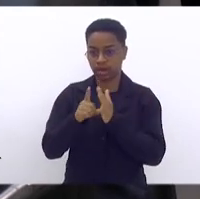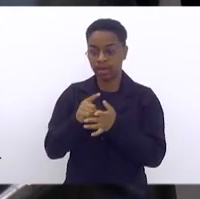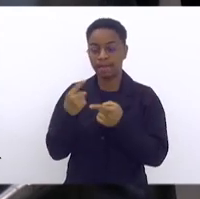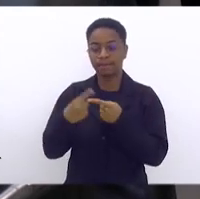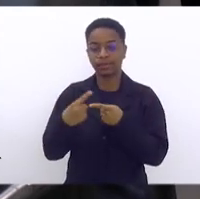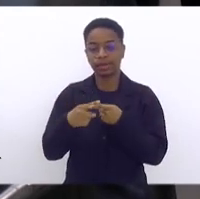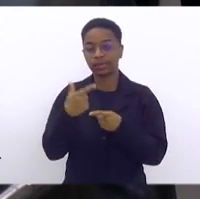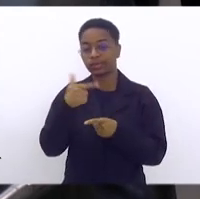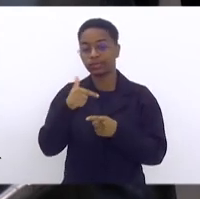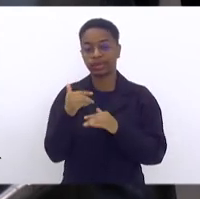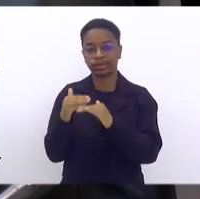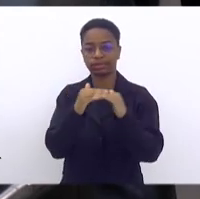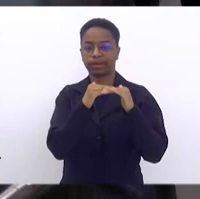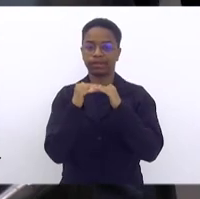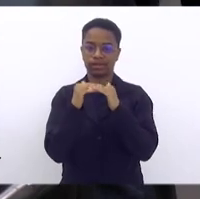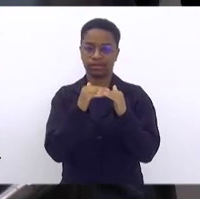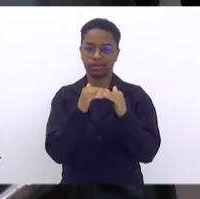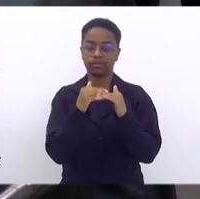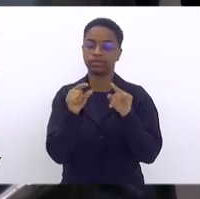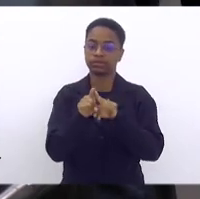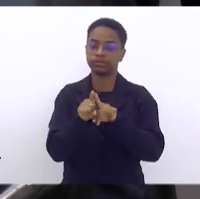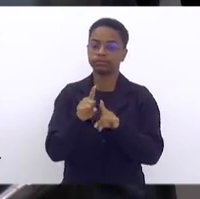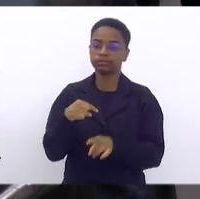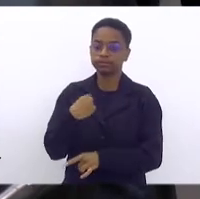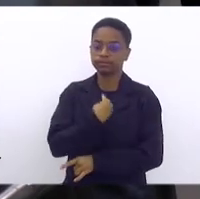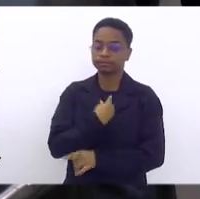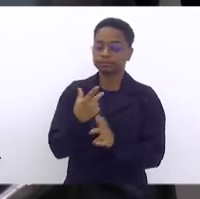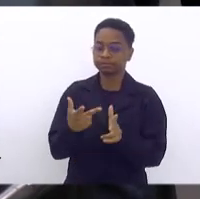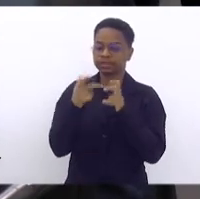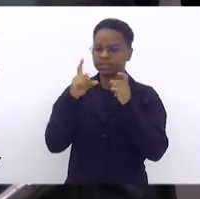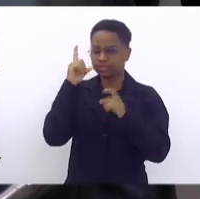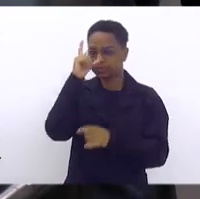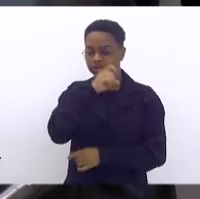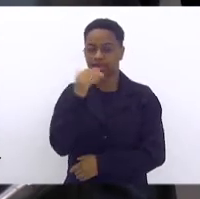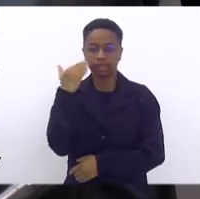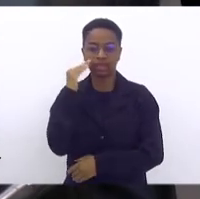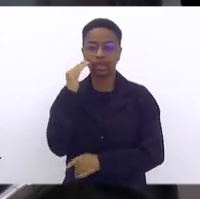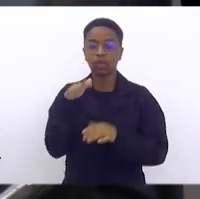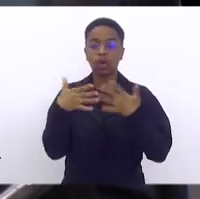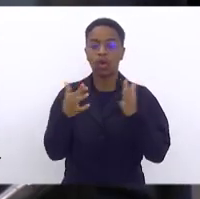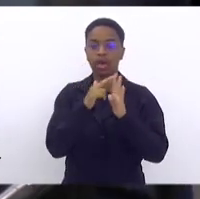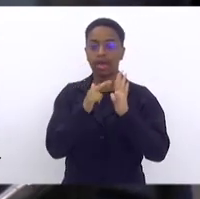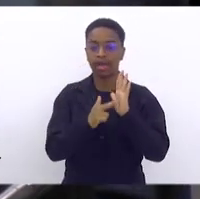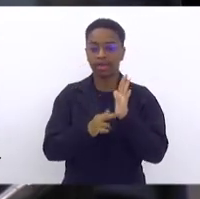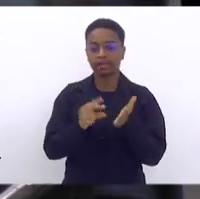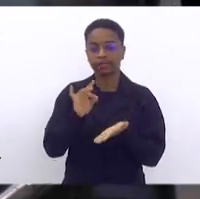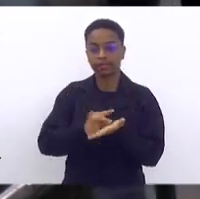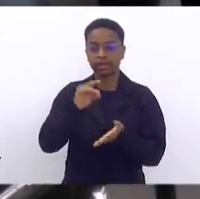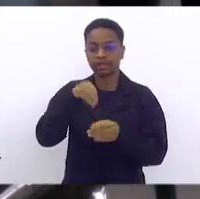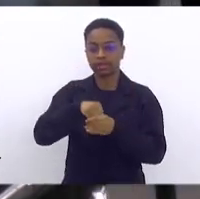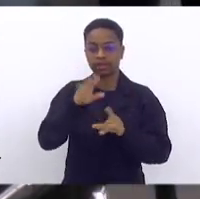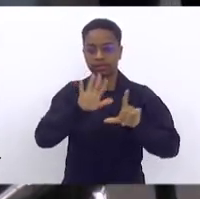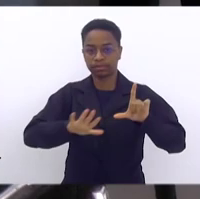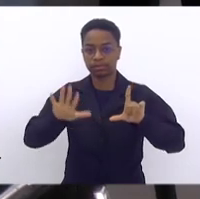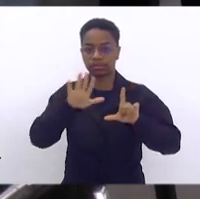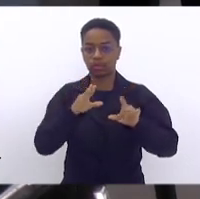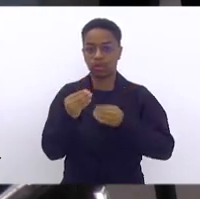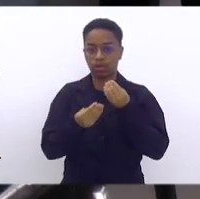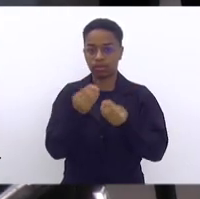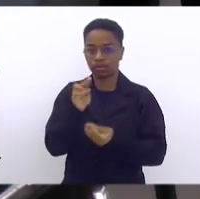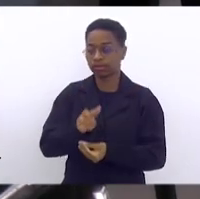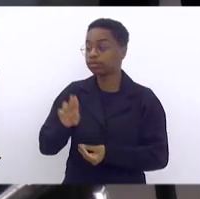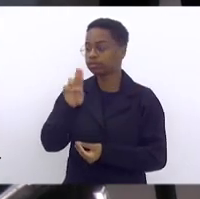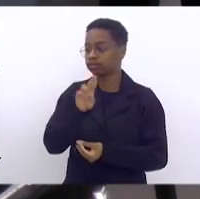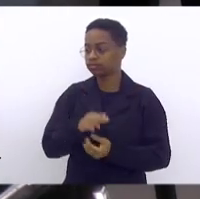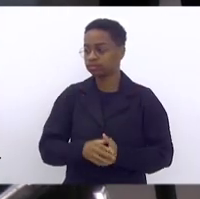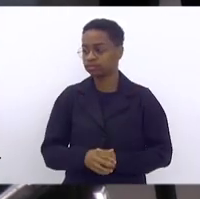não havendo uma padronização e, para a gente, fica muito difícil interpretar quais são os critérios efetivos que a plataforma está utilizando, né? A gente